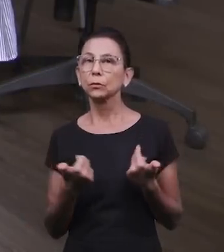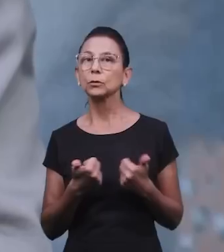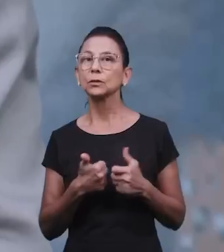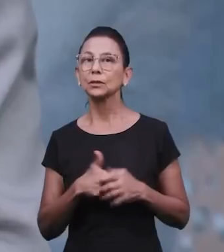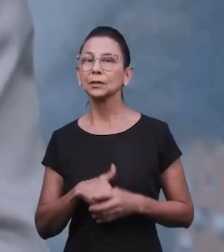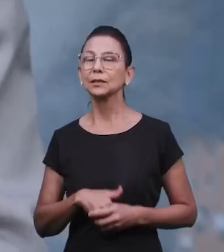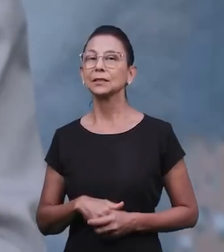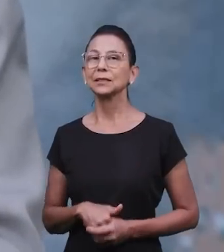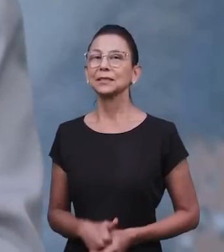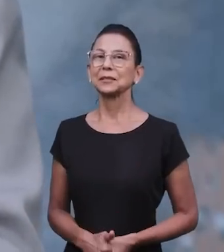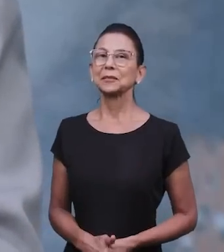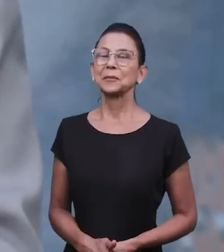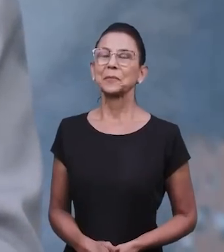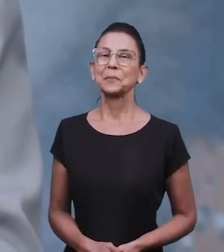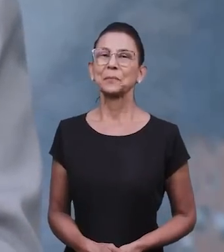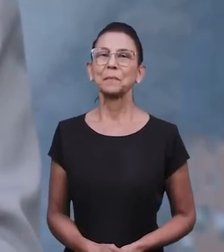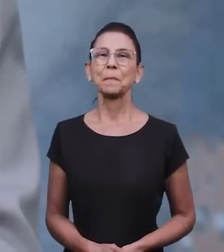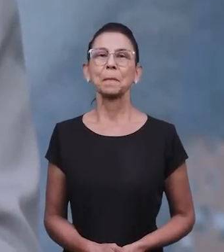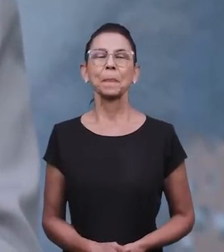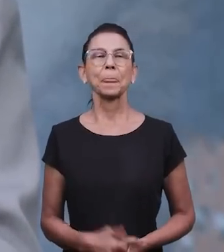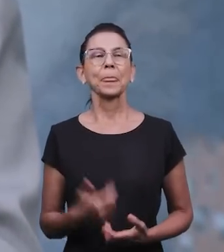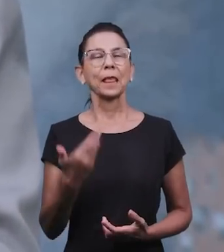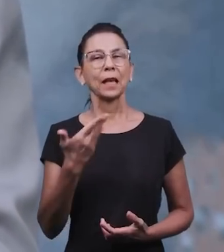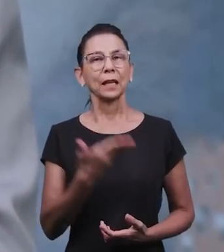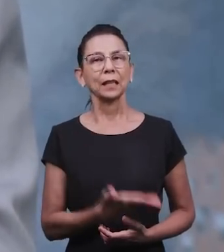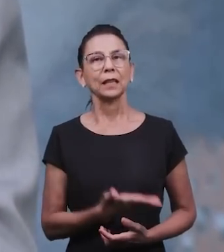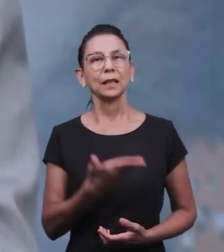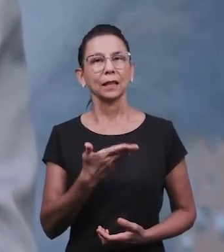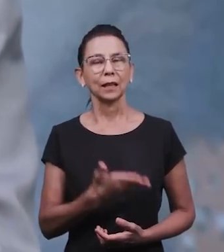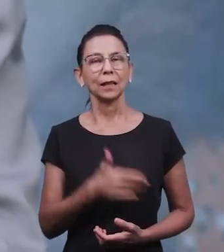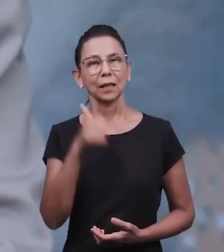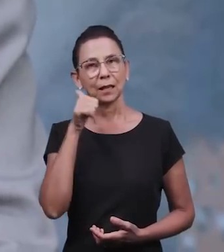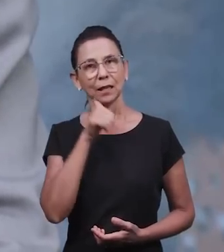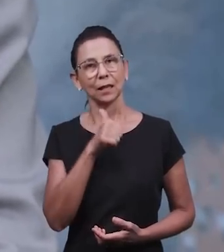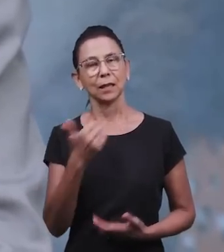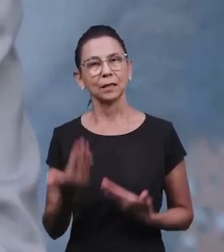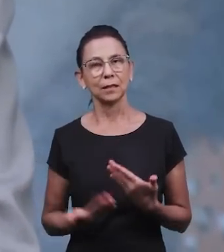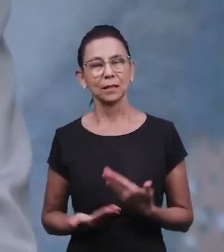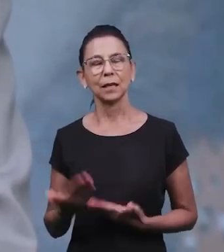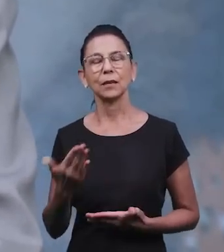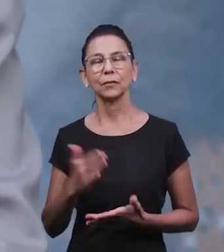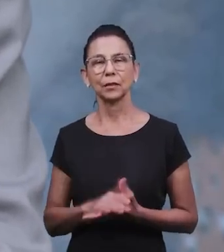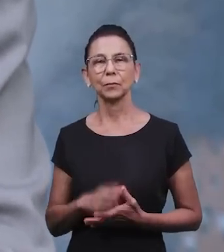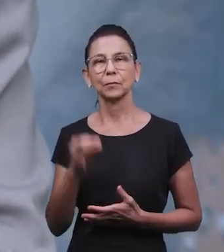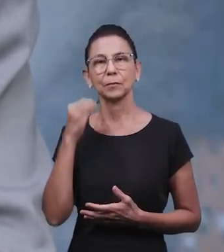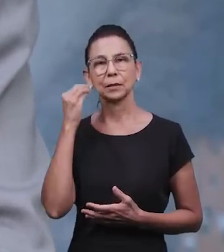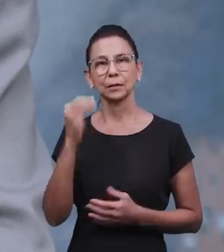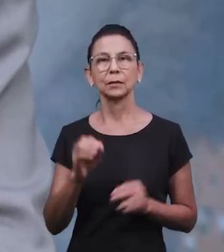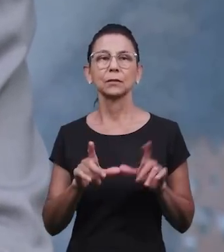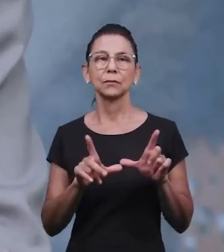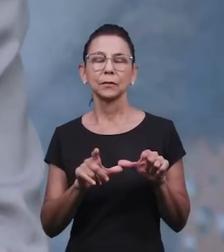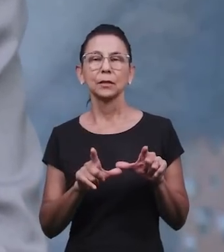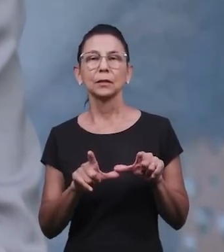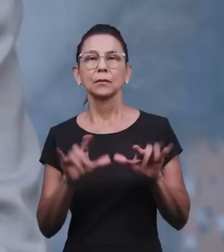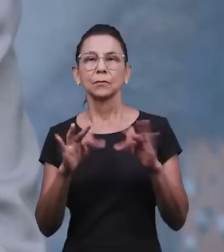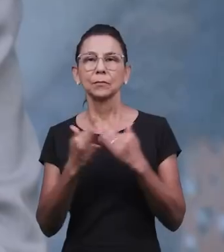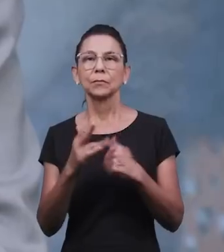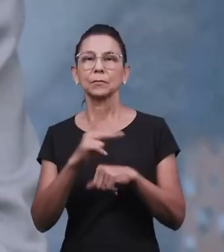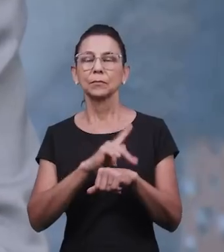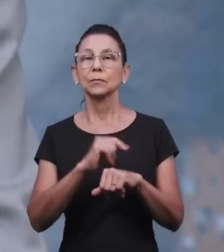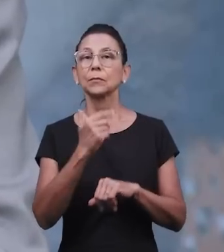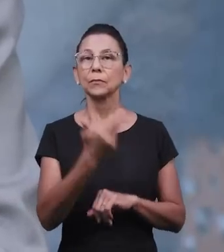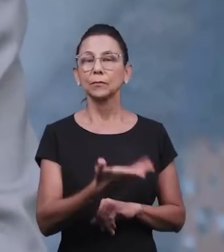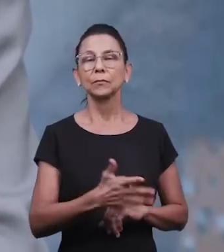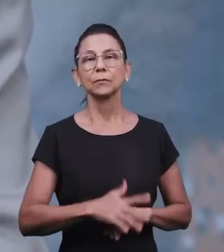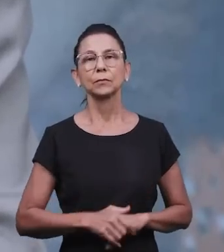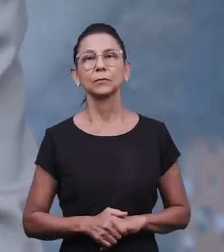maravilhoso. E aqui a nossa irmã Mariana contando também a experiência de viagem, a família está em outro país. É isso mesmo, é isso que o